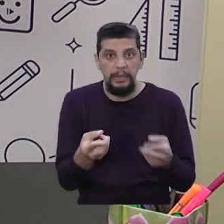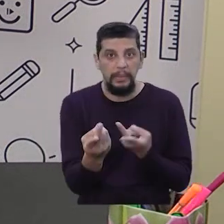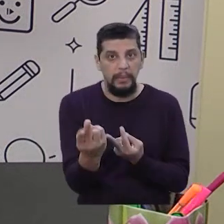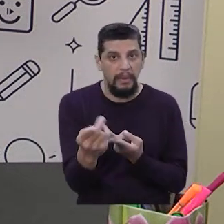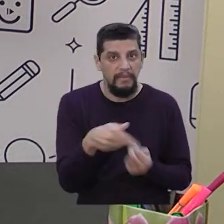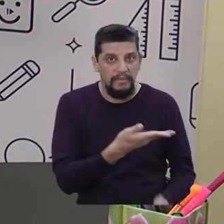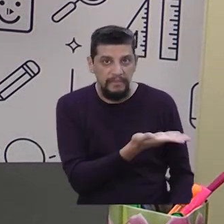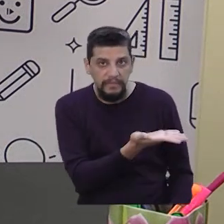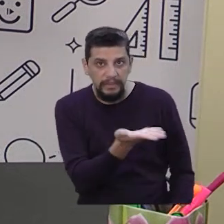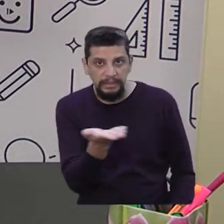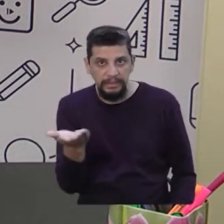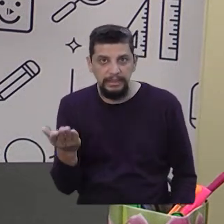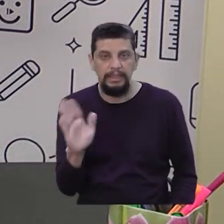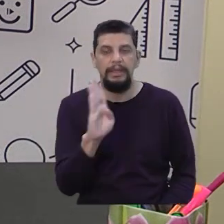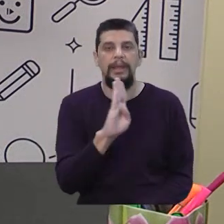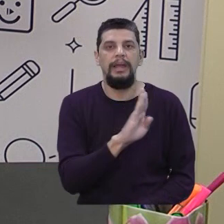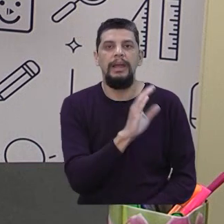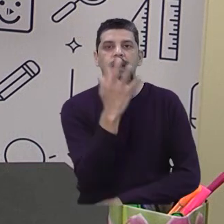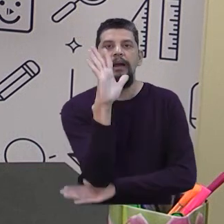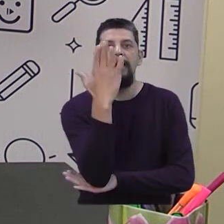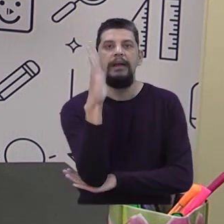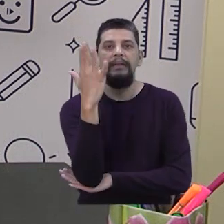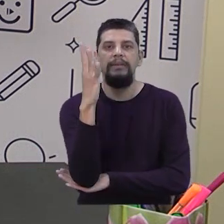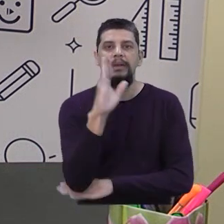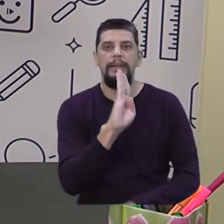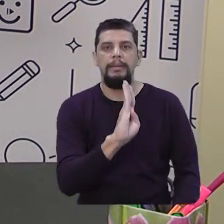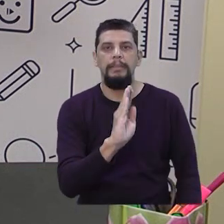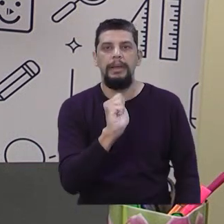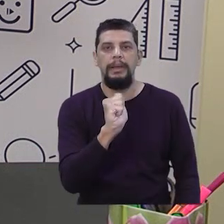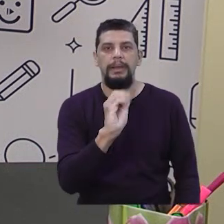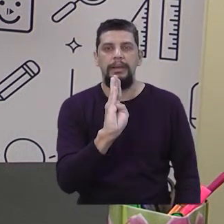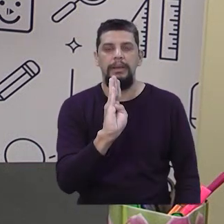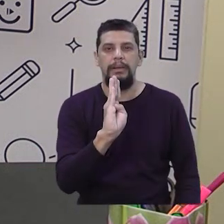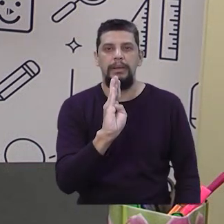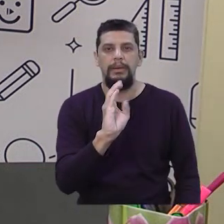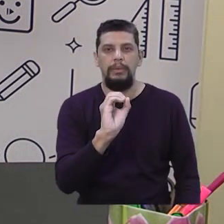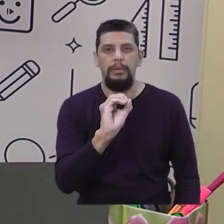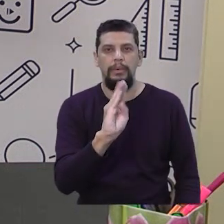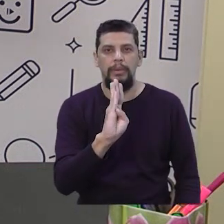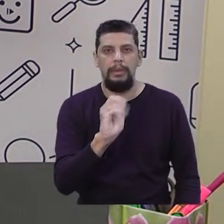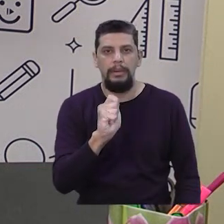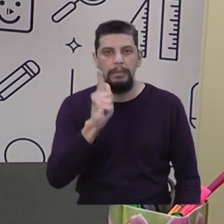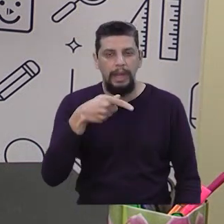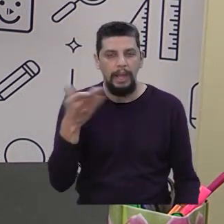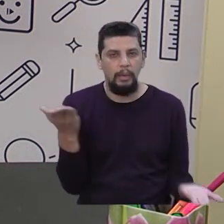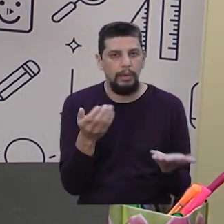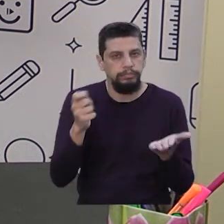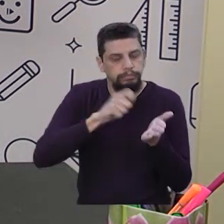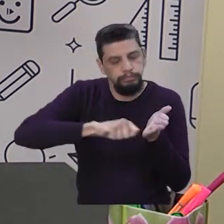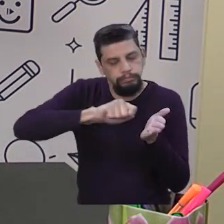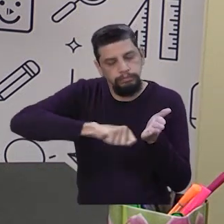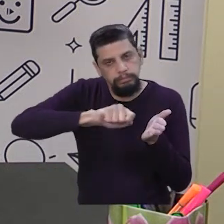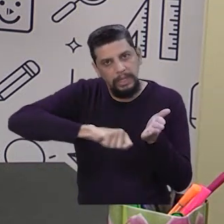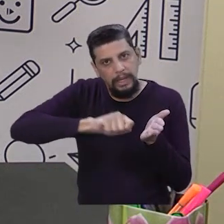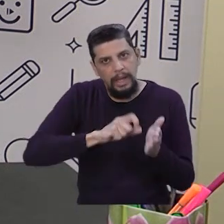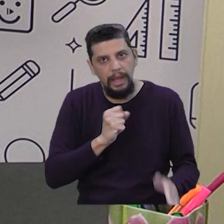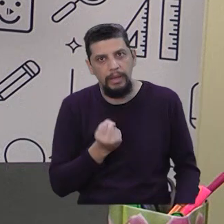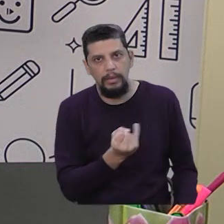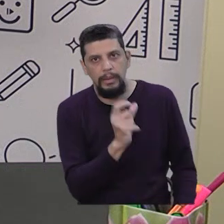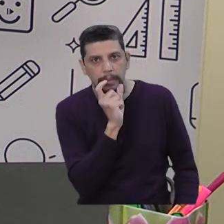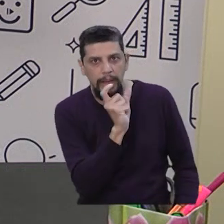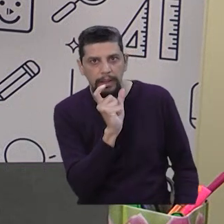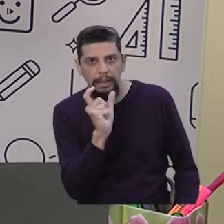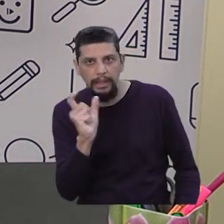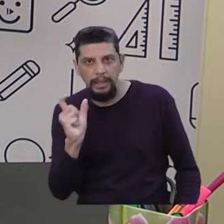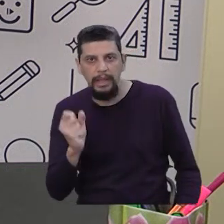vocês, né? A árvore baobá. Então agora nós vamos estar refletindo sobre a escrita de algumas